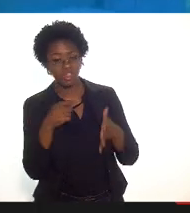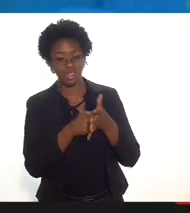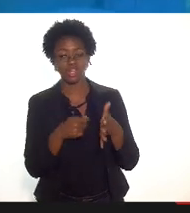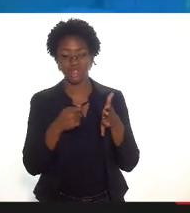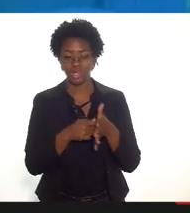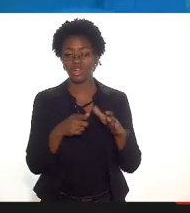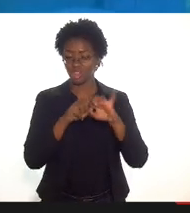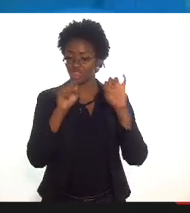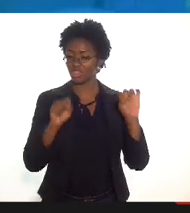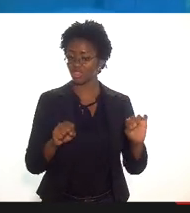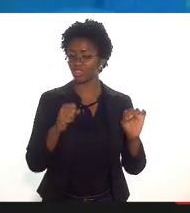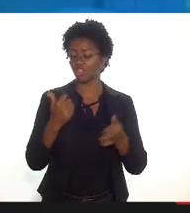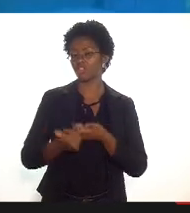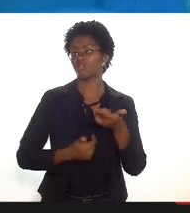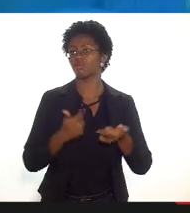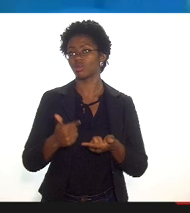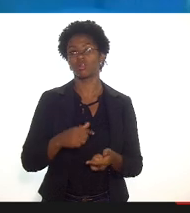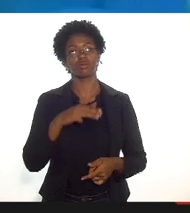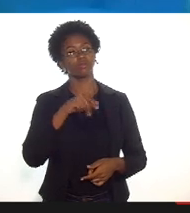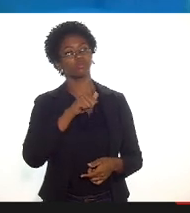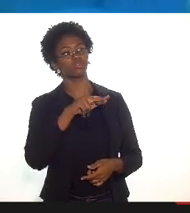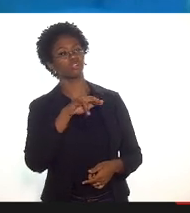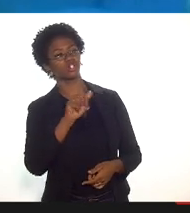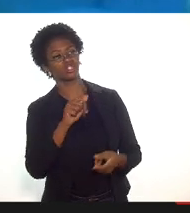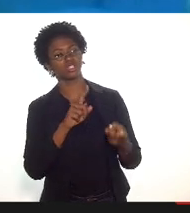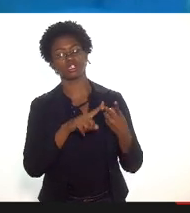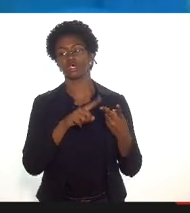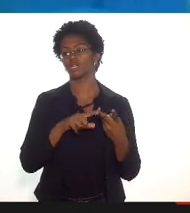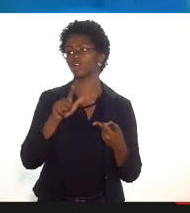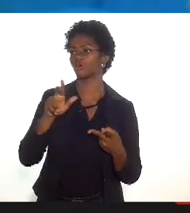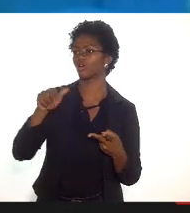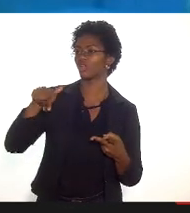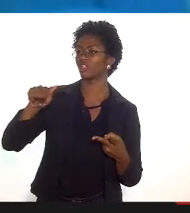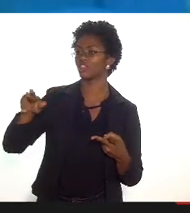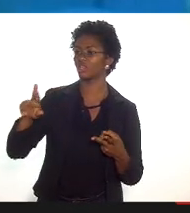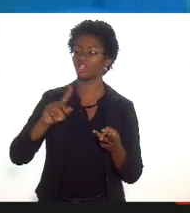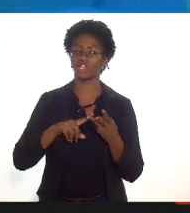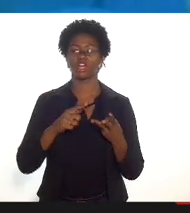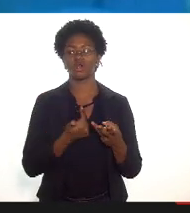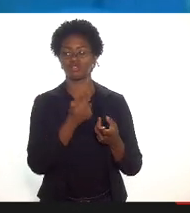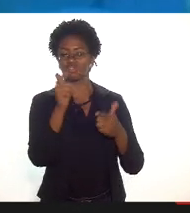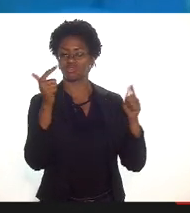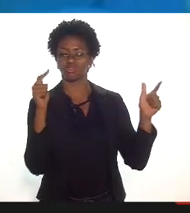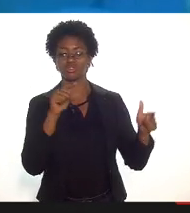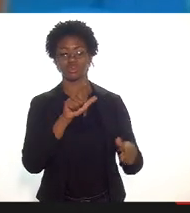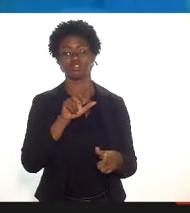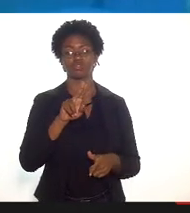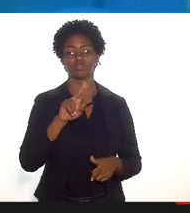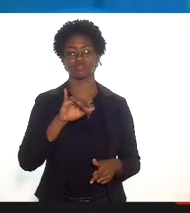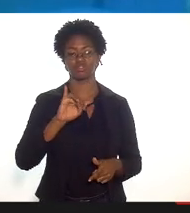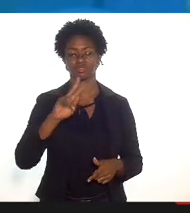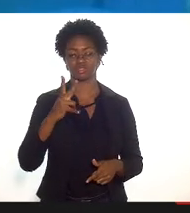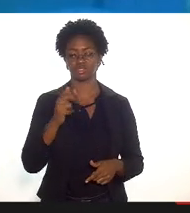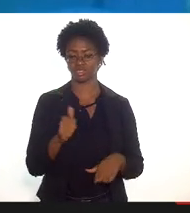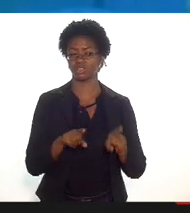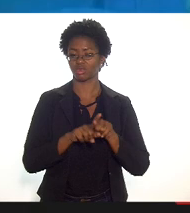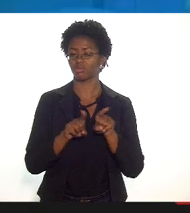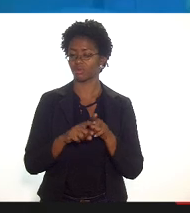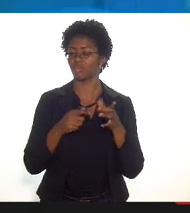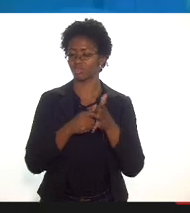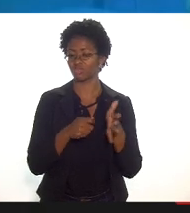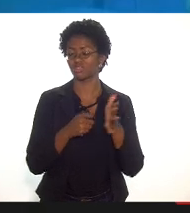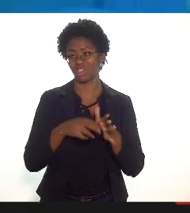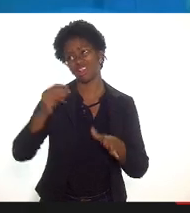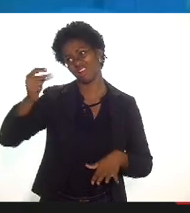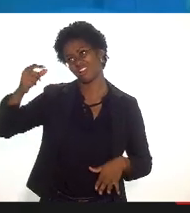público. Estou vendo aqui Maria Inês, estou vendo a Gunar, estou vendo outros parlamentares que estão aí, a Lucinha, que é antiga na nossa luta, né, Lucinha? Desde lá